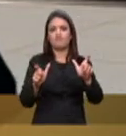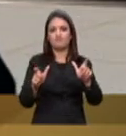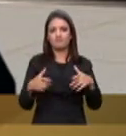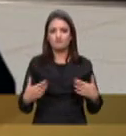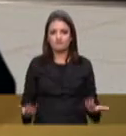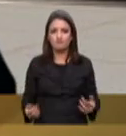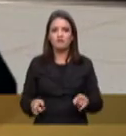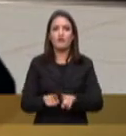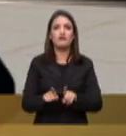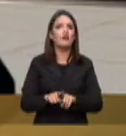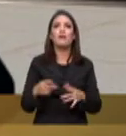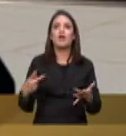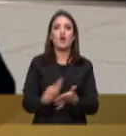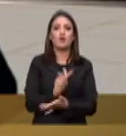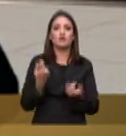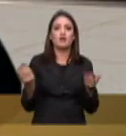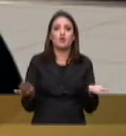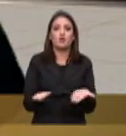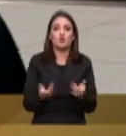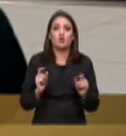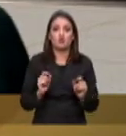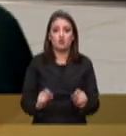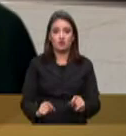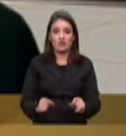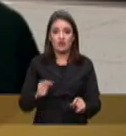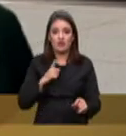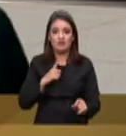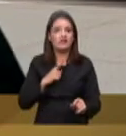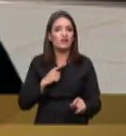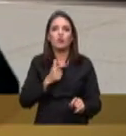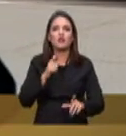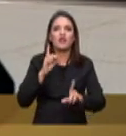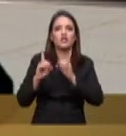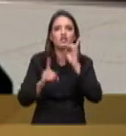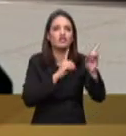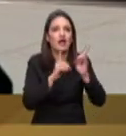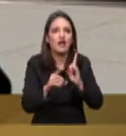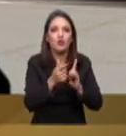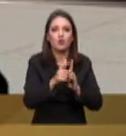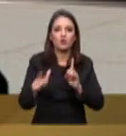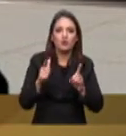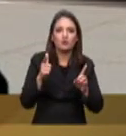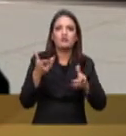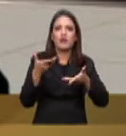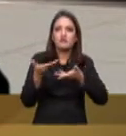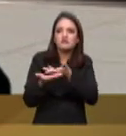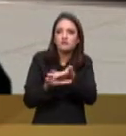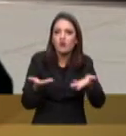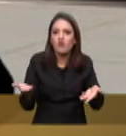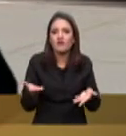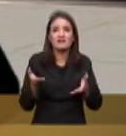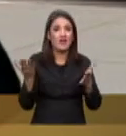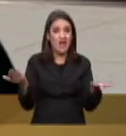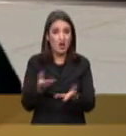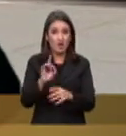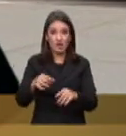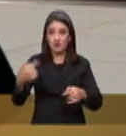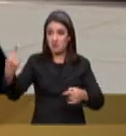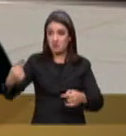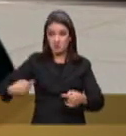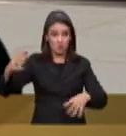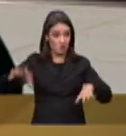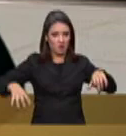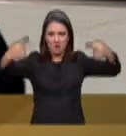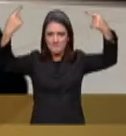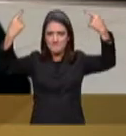como a polarização, a inviabilização do diálogo público e os avanços e discursos de ódio, os quais se associam à